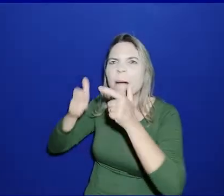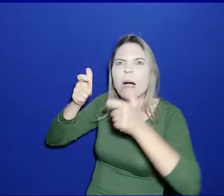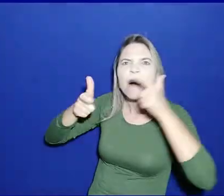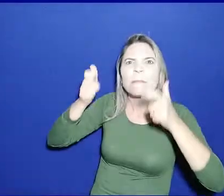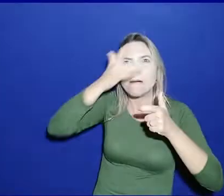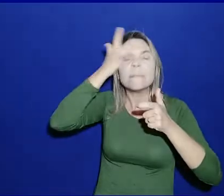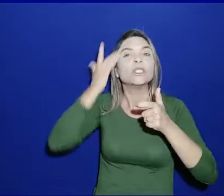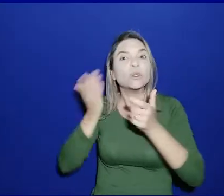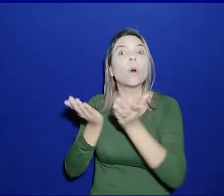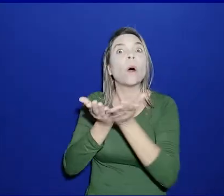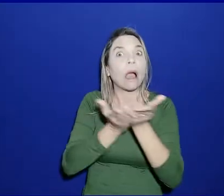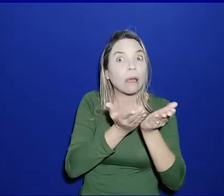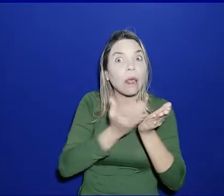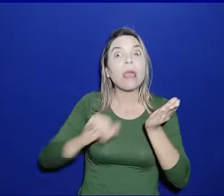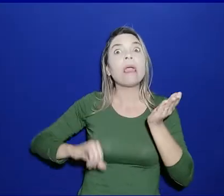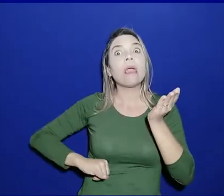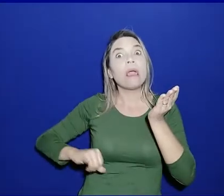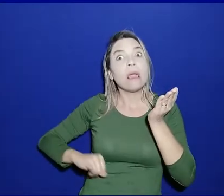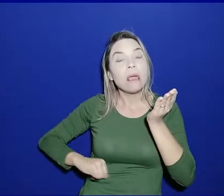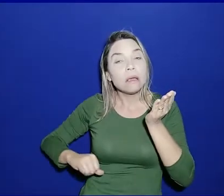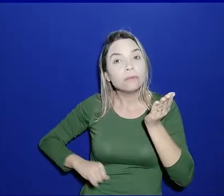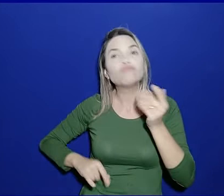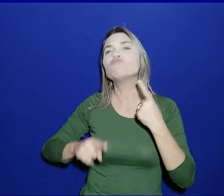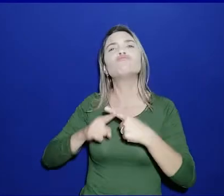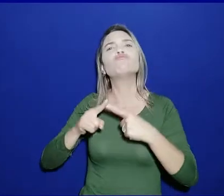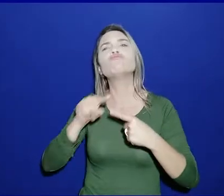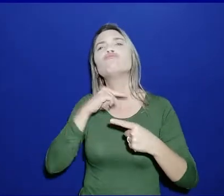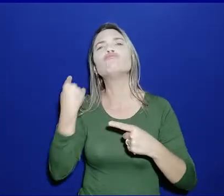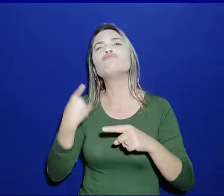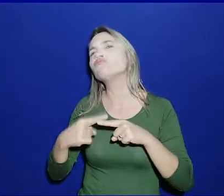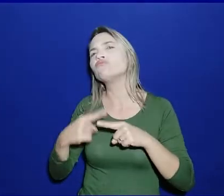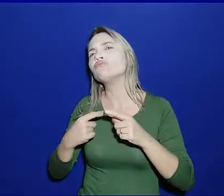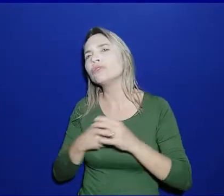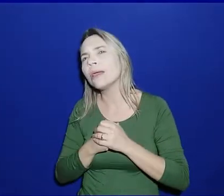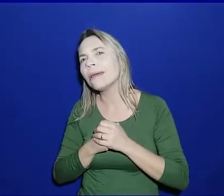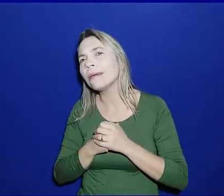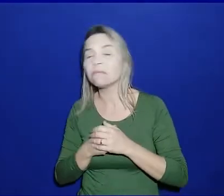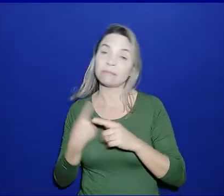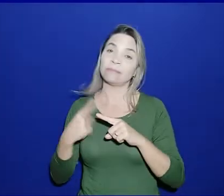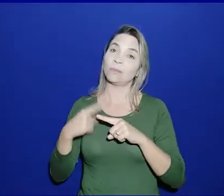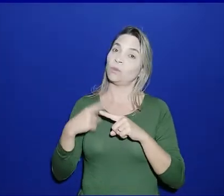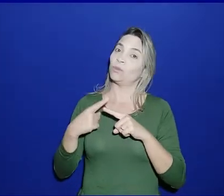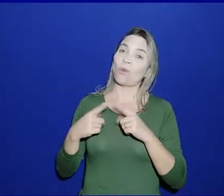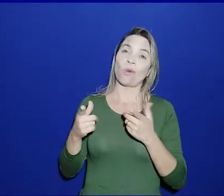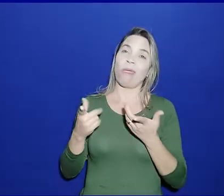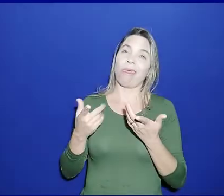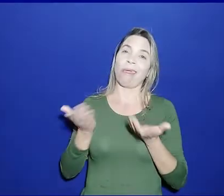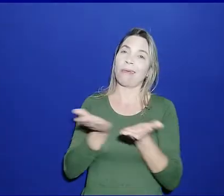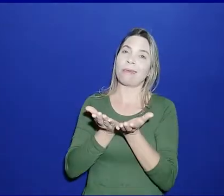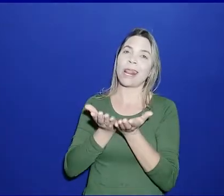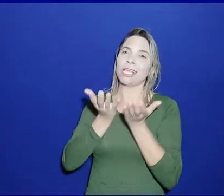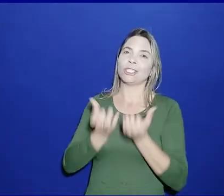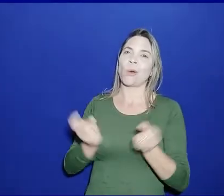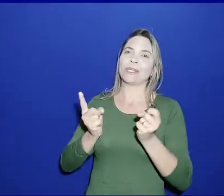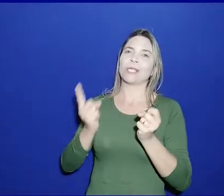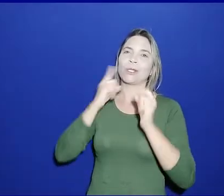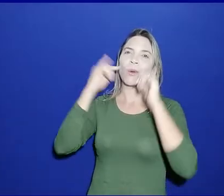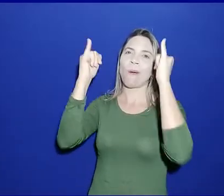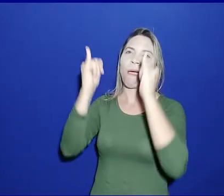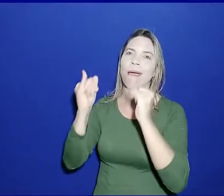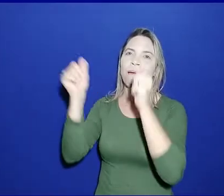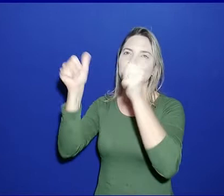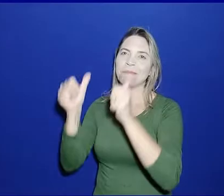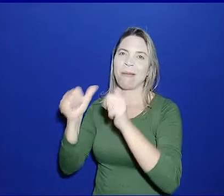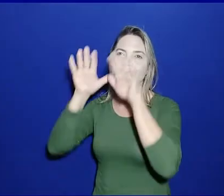matar vários cristãos. E por que mataram esses crentes? Porque eles se negaram a reverenciar os